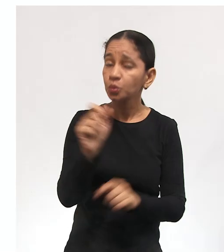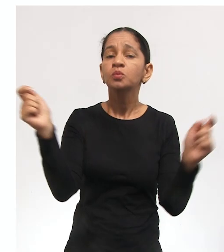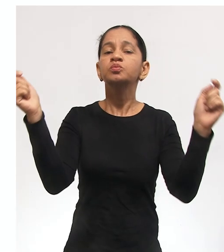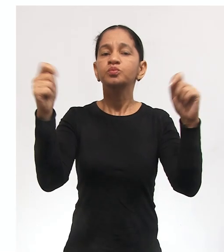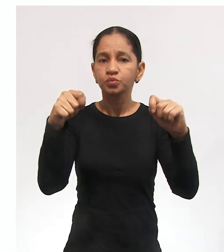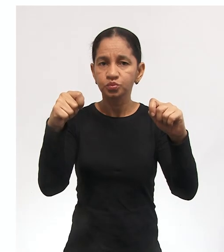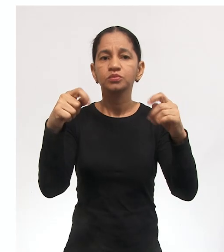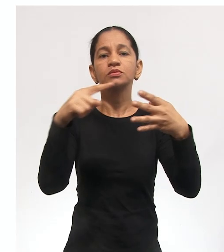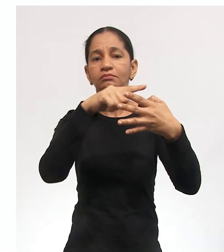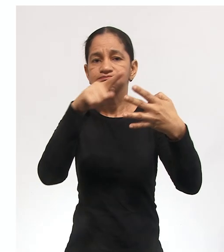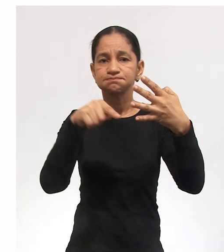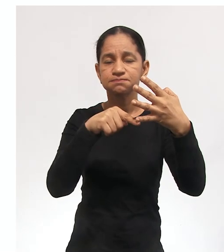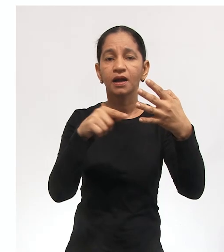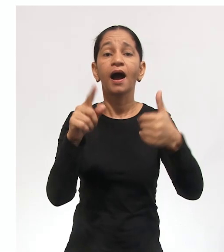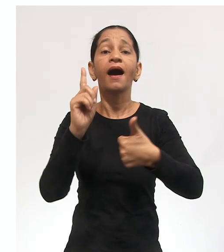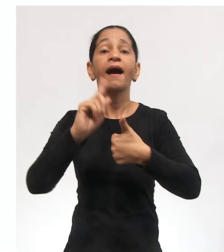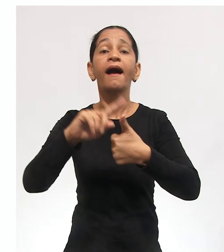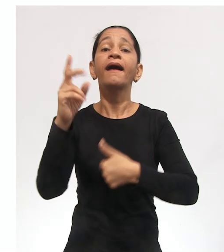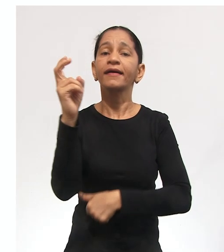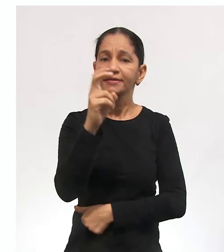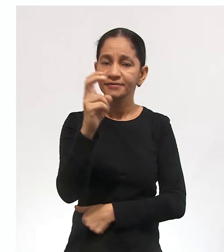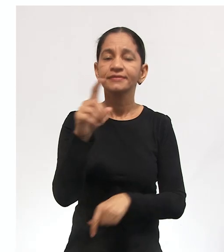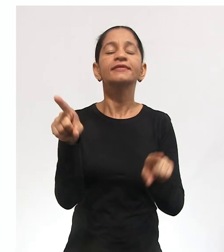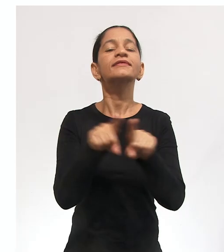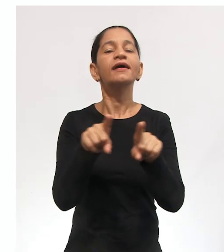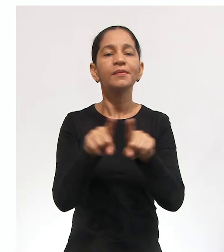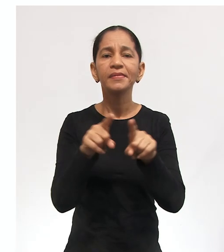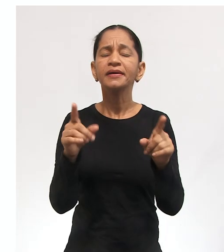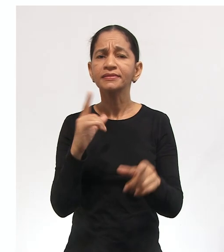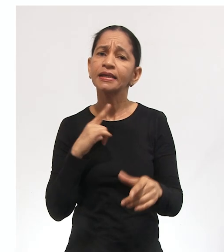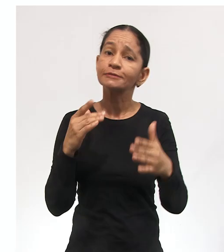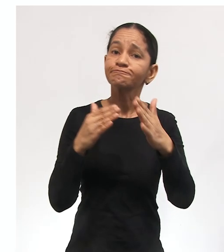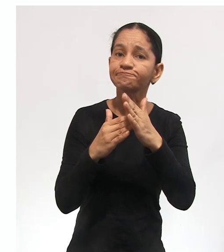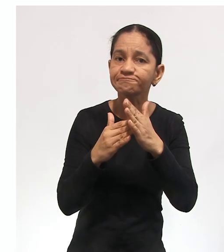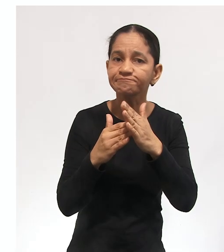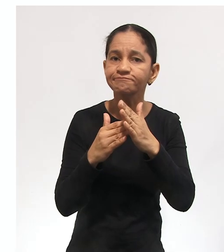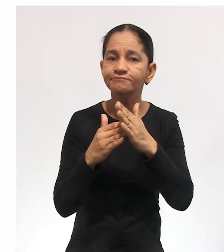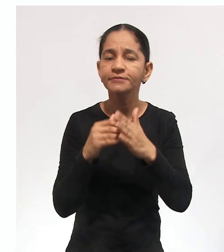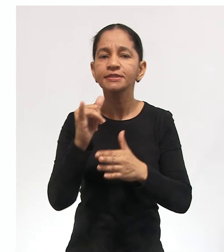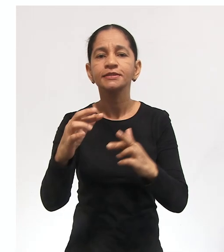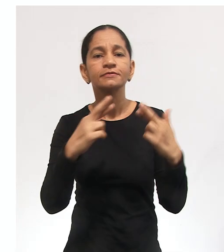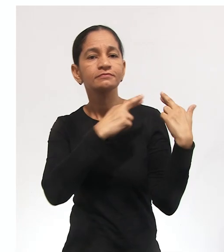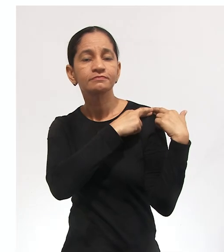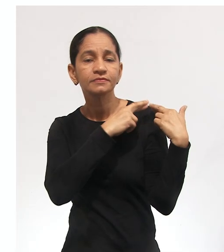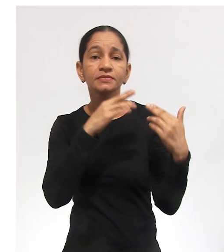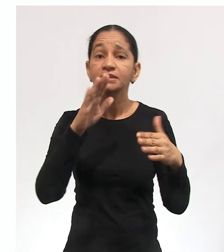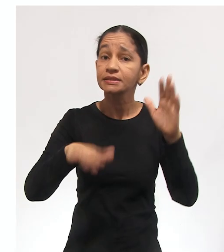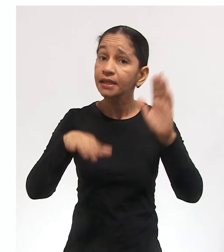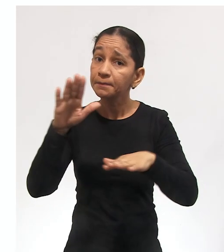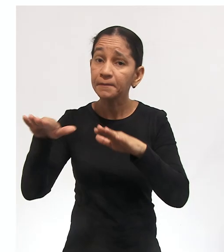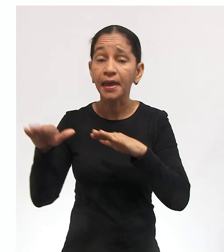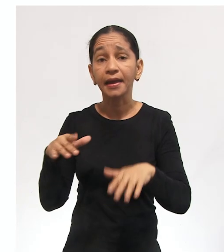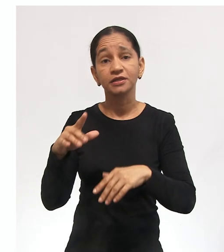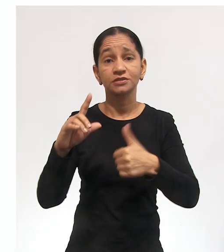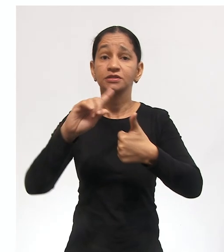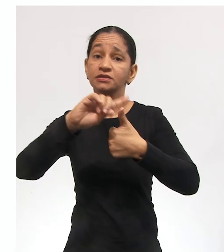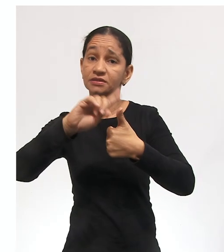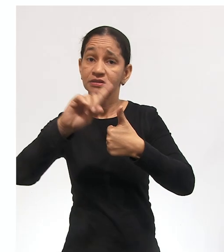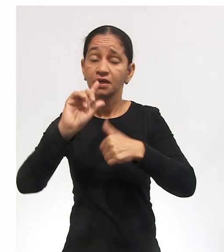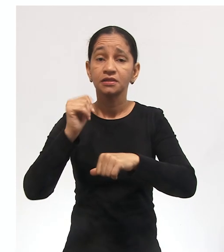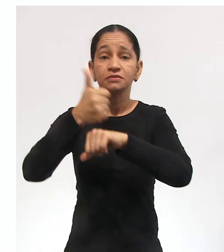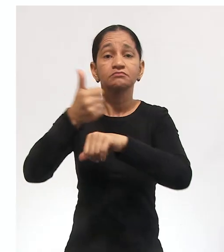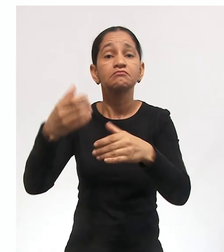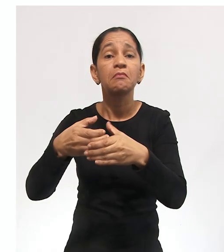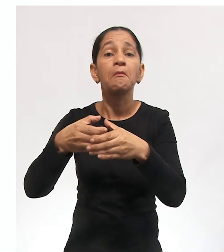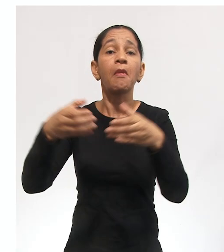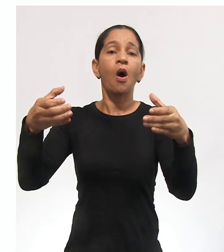a possibilidade de responsabilizar de maneira limitada, né? Ou seja, o sócio comanditário